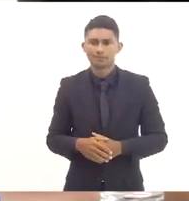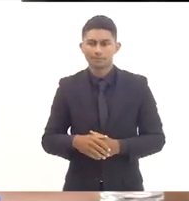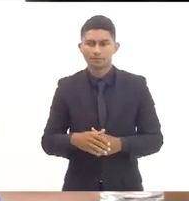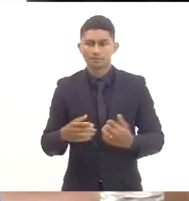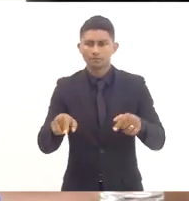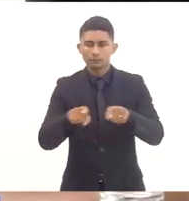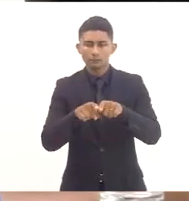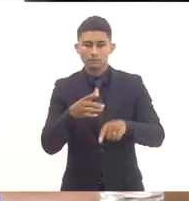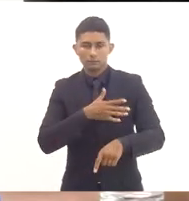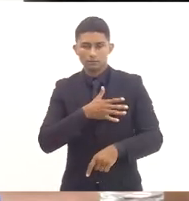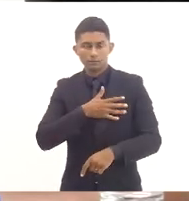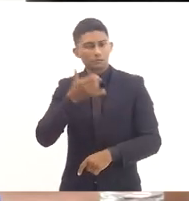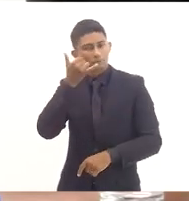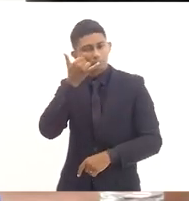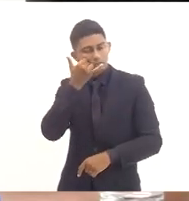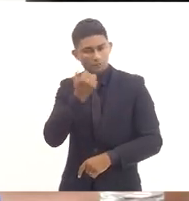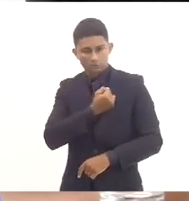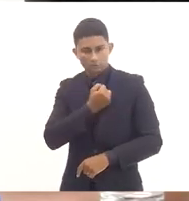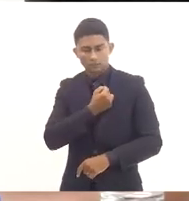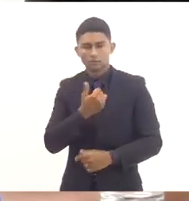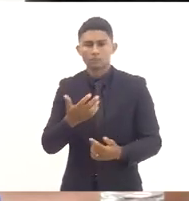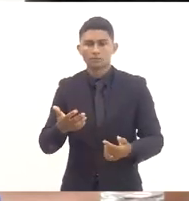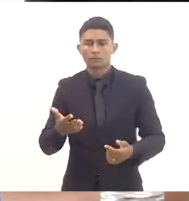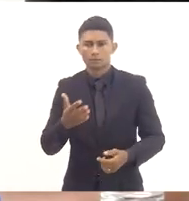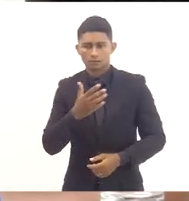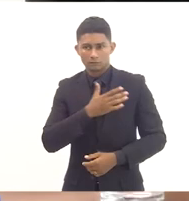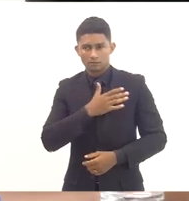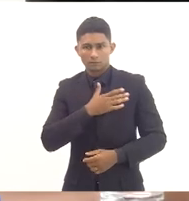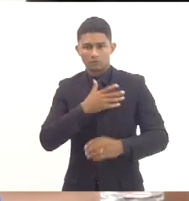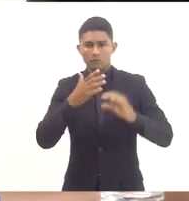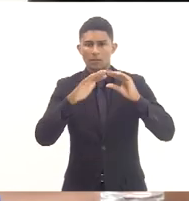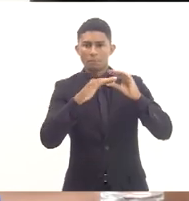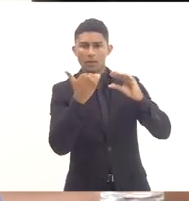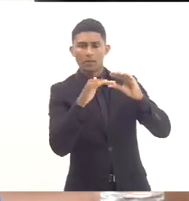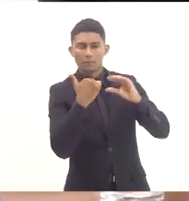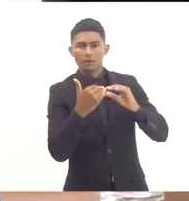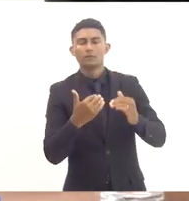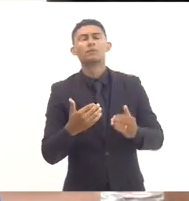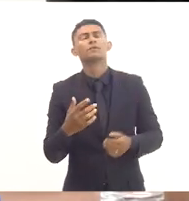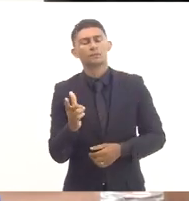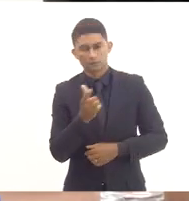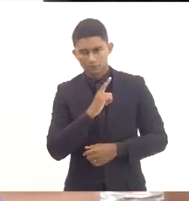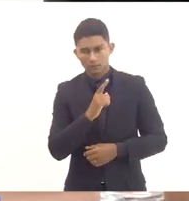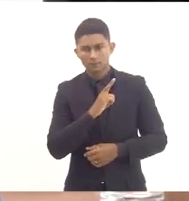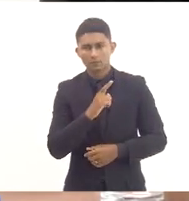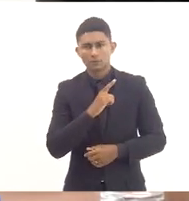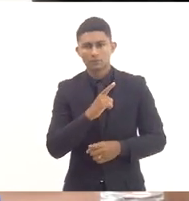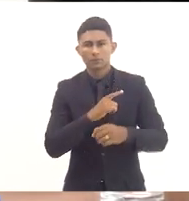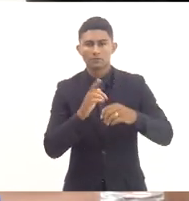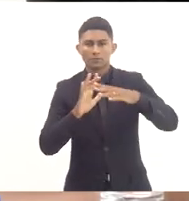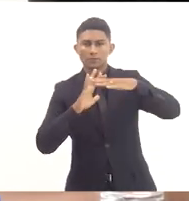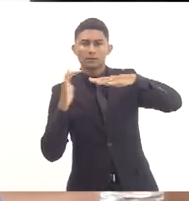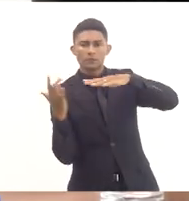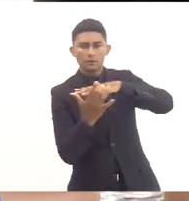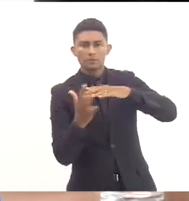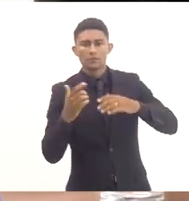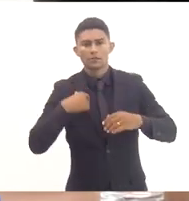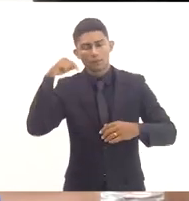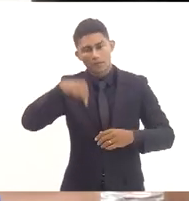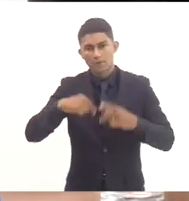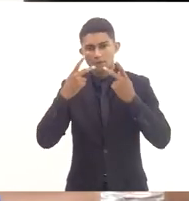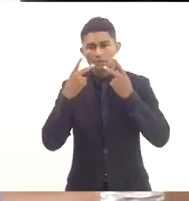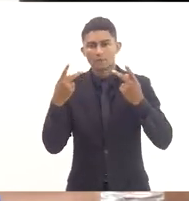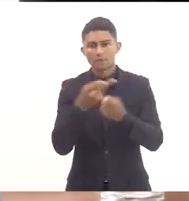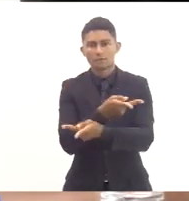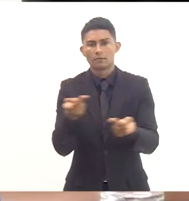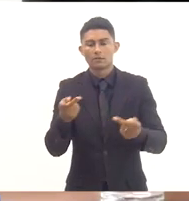número do meu telefone meu endereço eletrônico se encontra a rede social mas vou falar